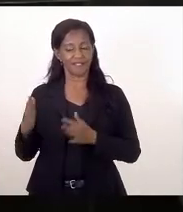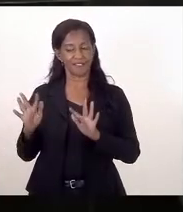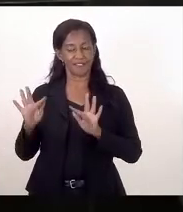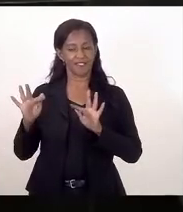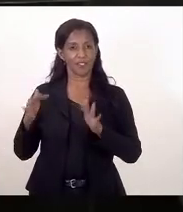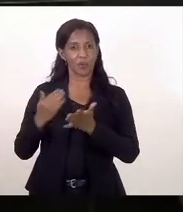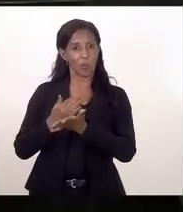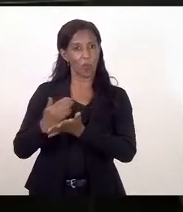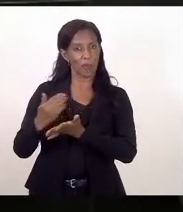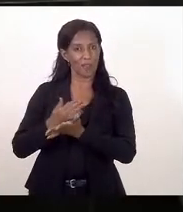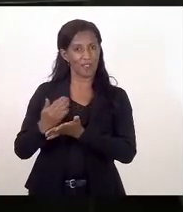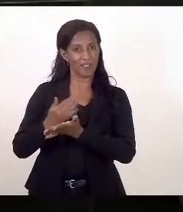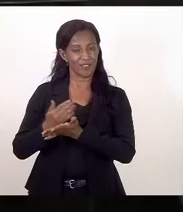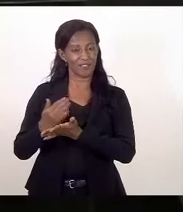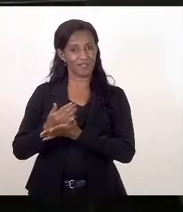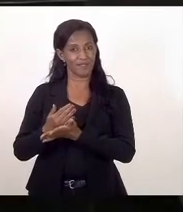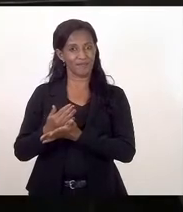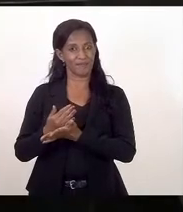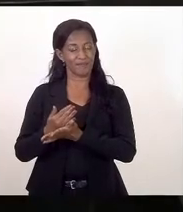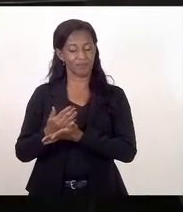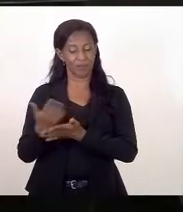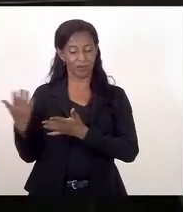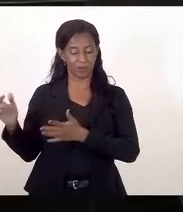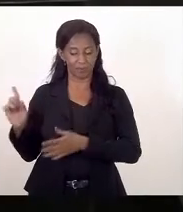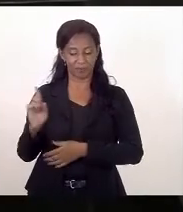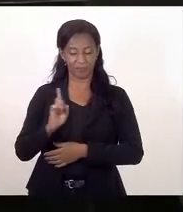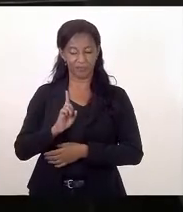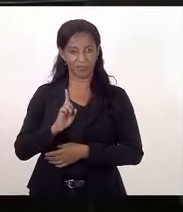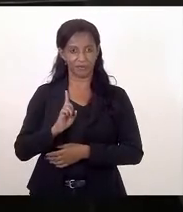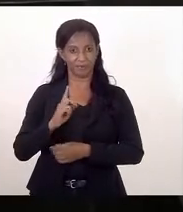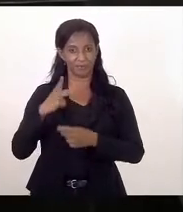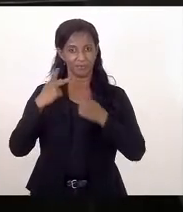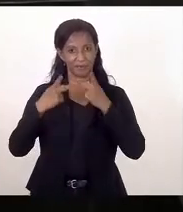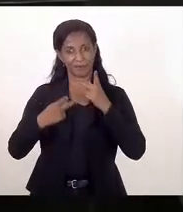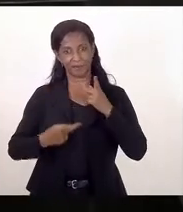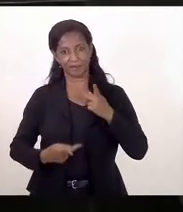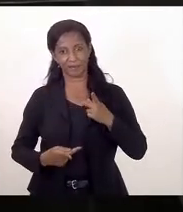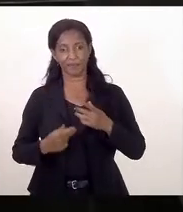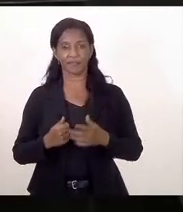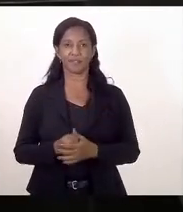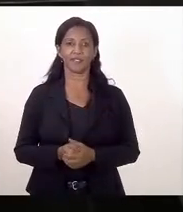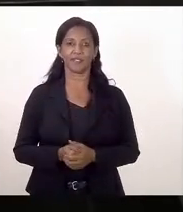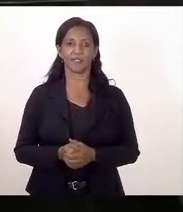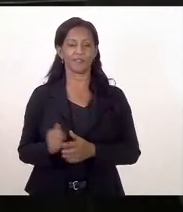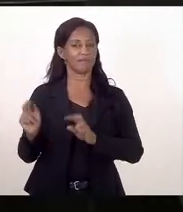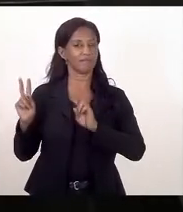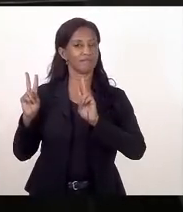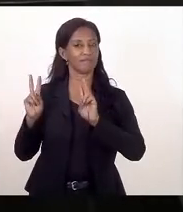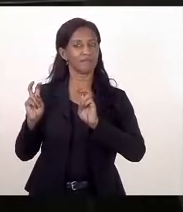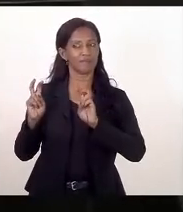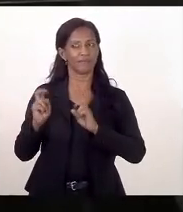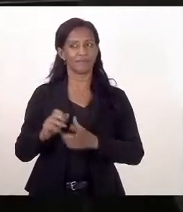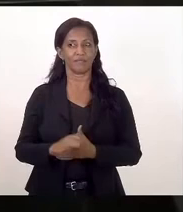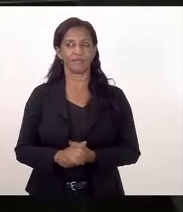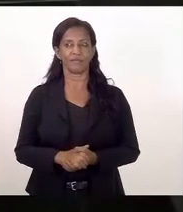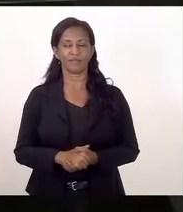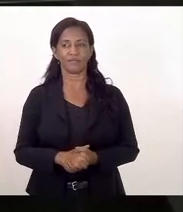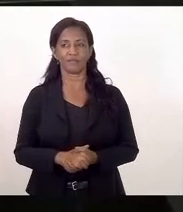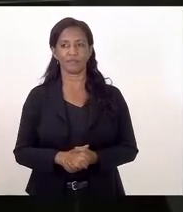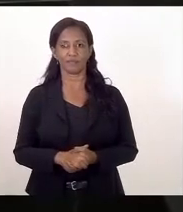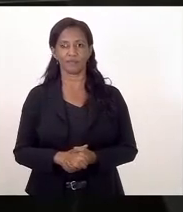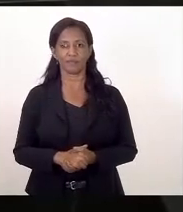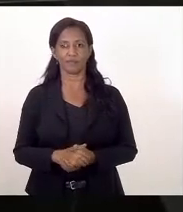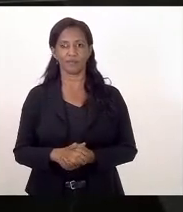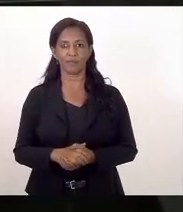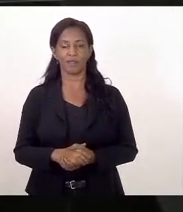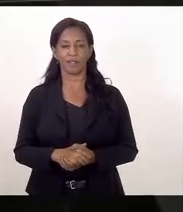inicial, quando aqui discursei sobre o